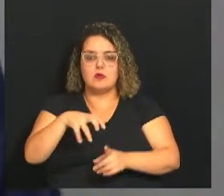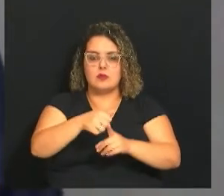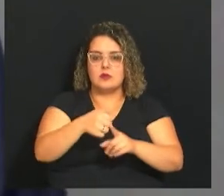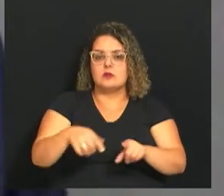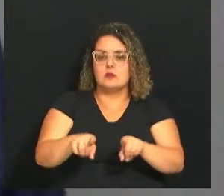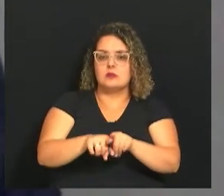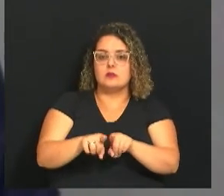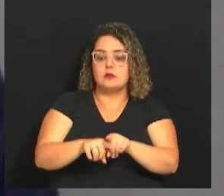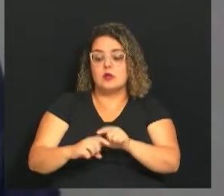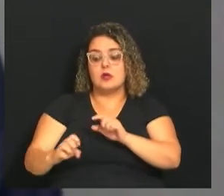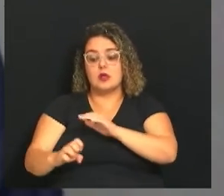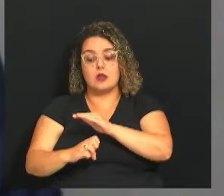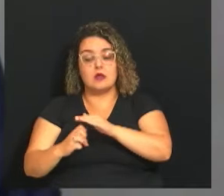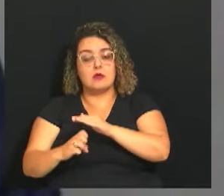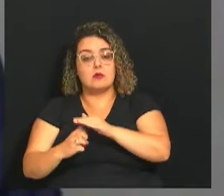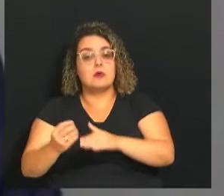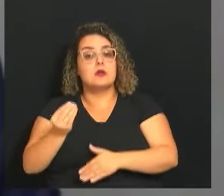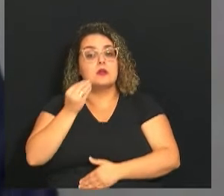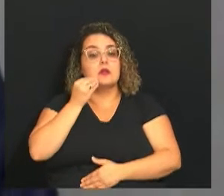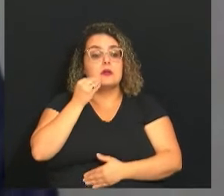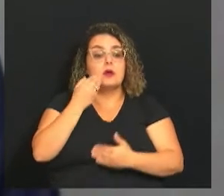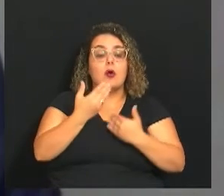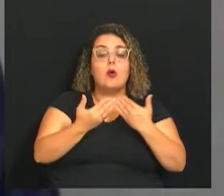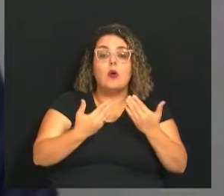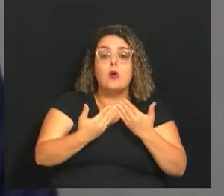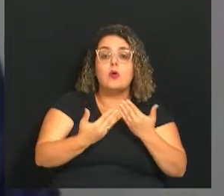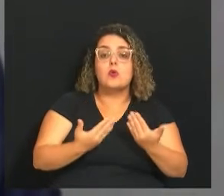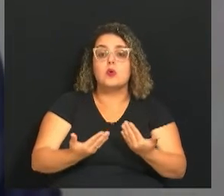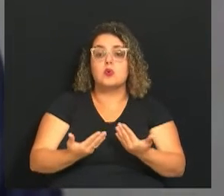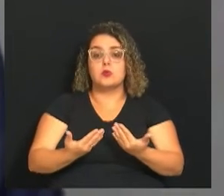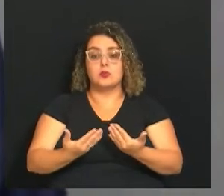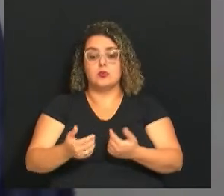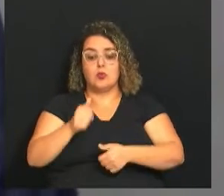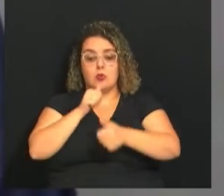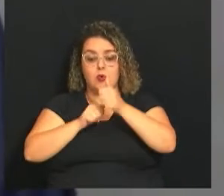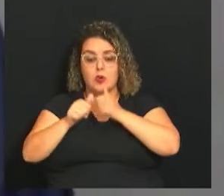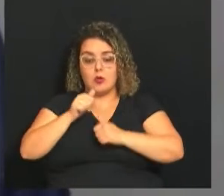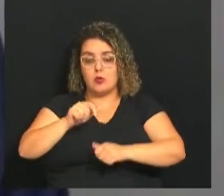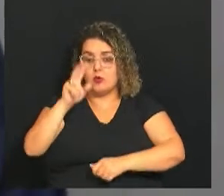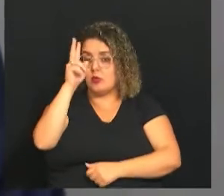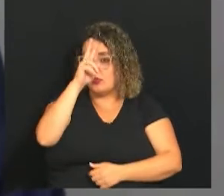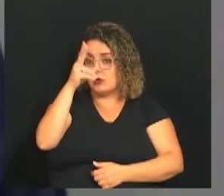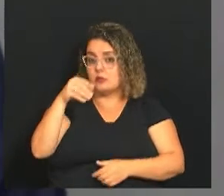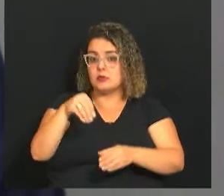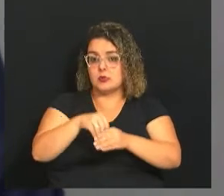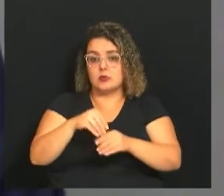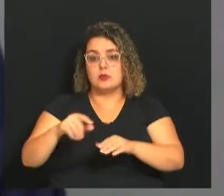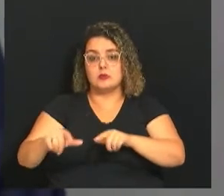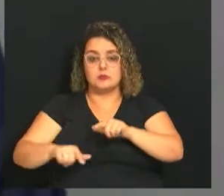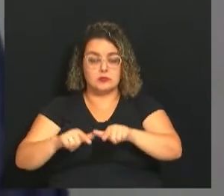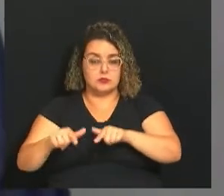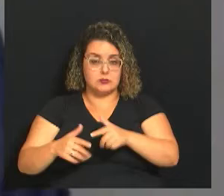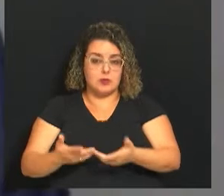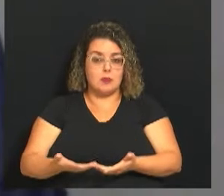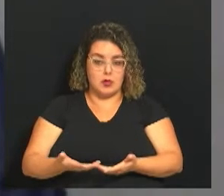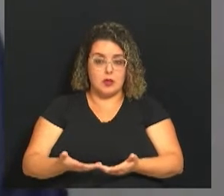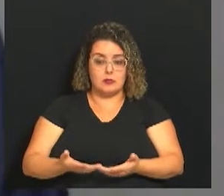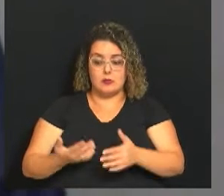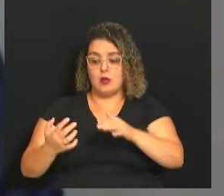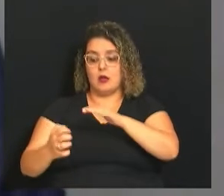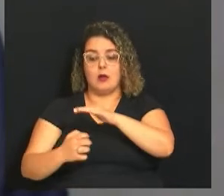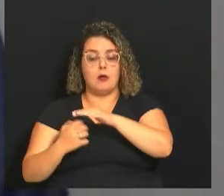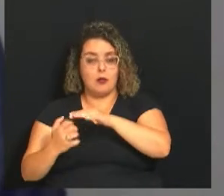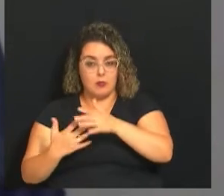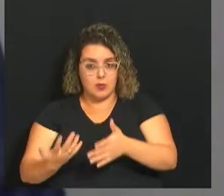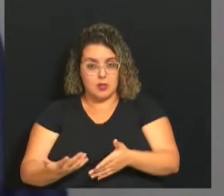tentar conversar com essa prevenção ao alcoolismo dentro da empresa. É bom para todos, porque a empresa ela tem